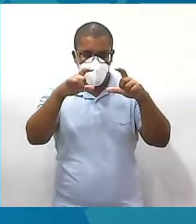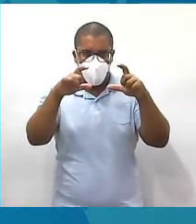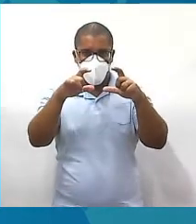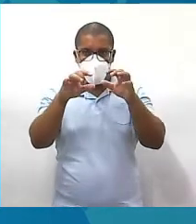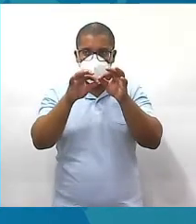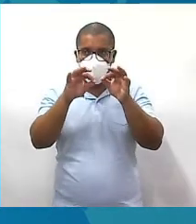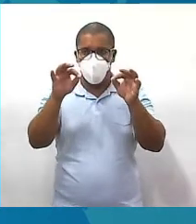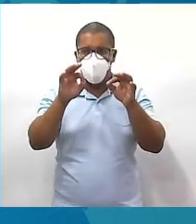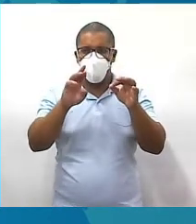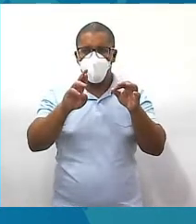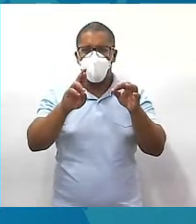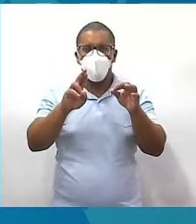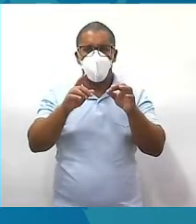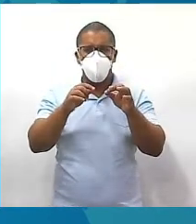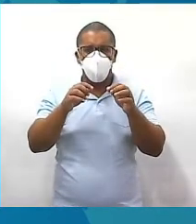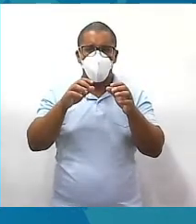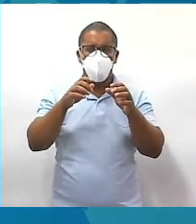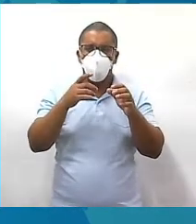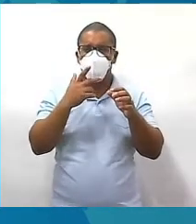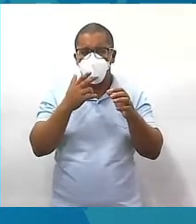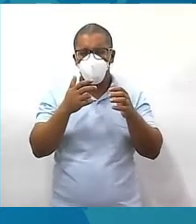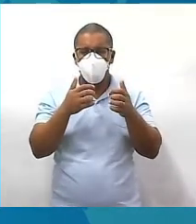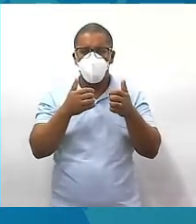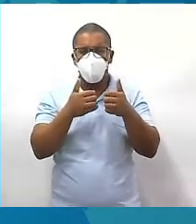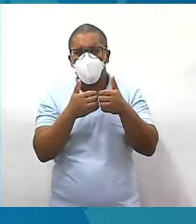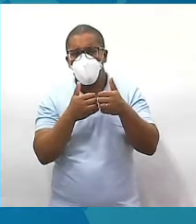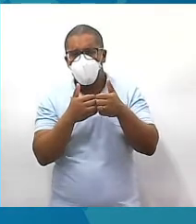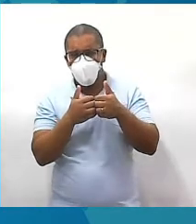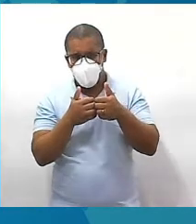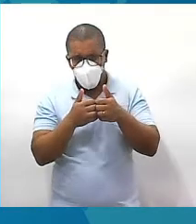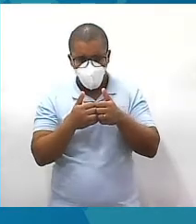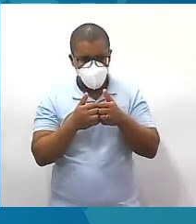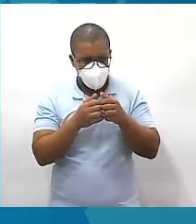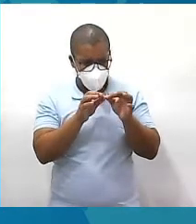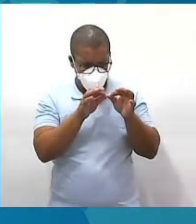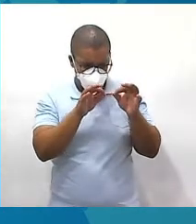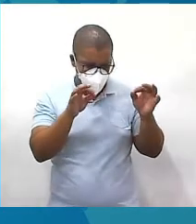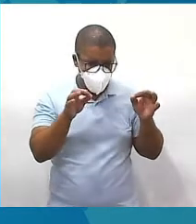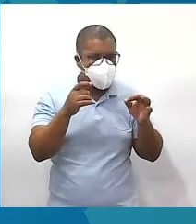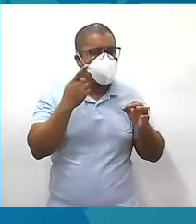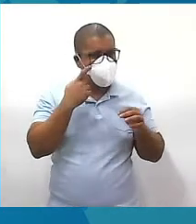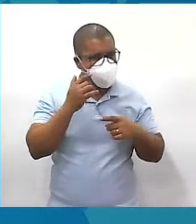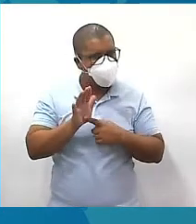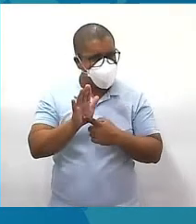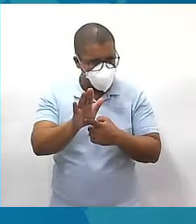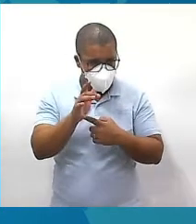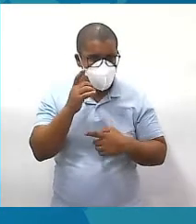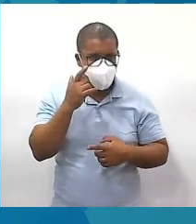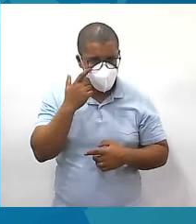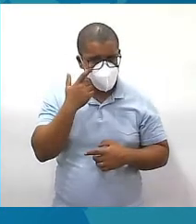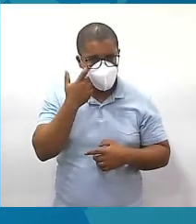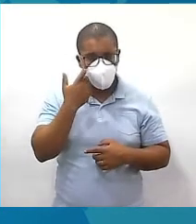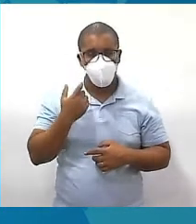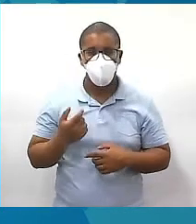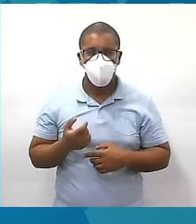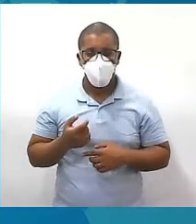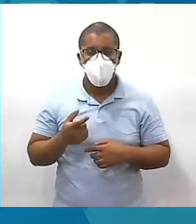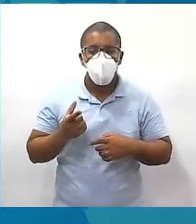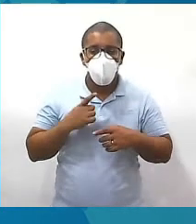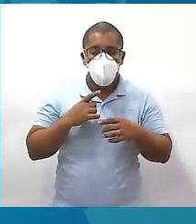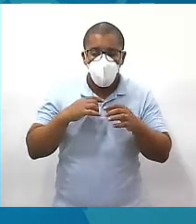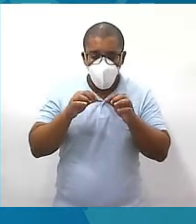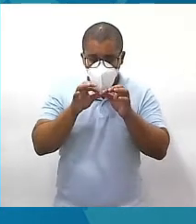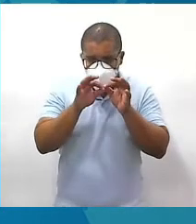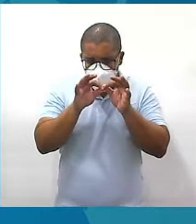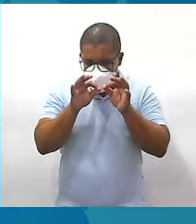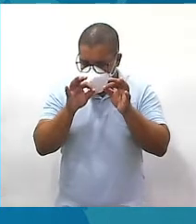mais a oeste? Porque ela está mais inclinada, então a gente pegou esse ponto mais próximo. Vou mostrar para vocês no slide. Quando a circunferência toca a